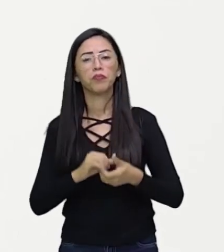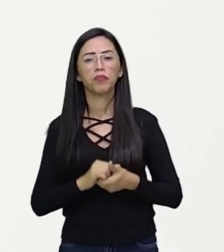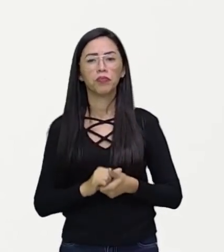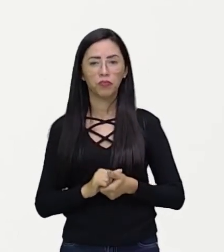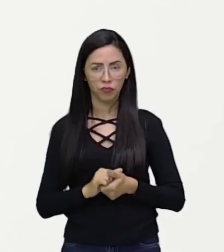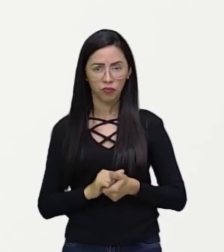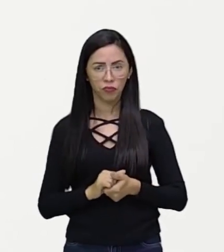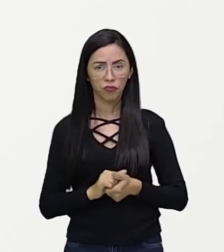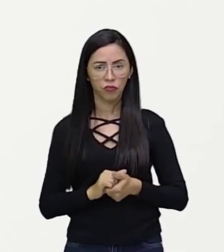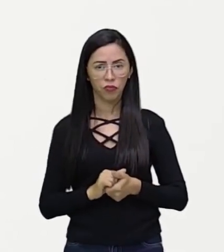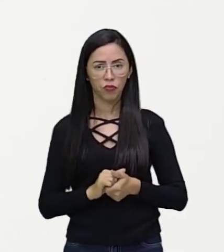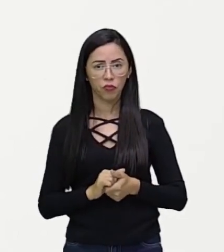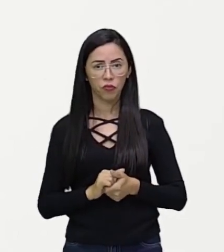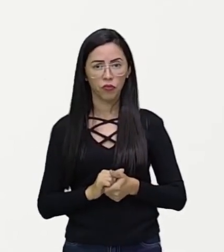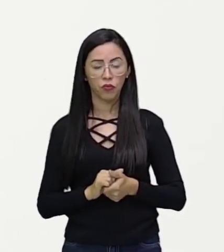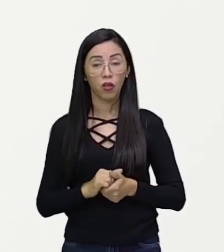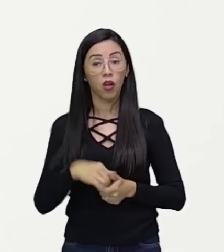Quanto?